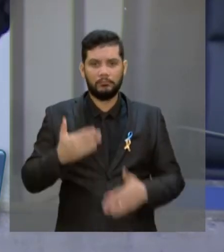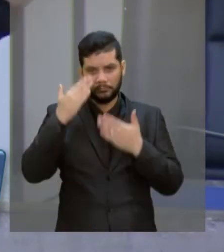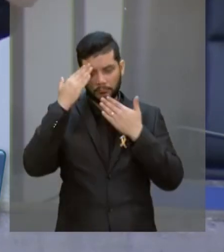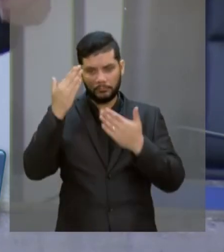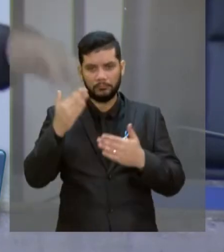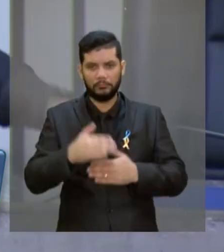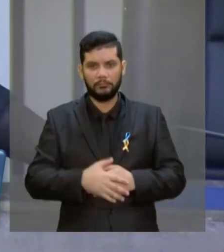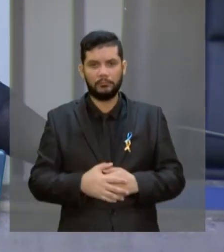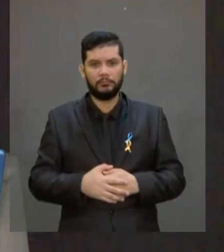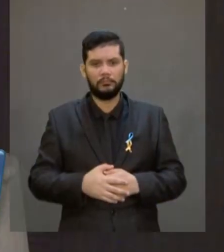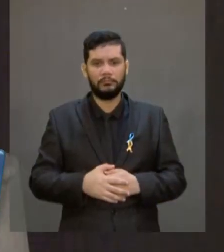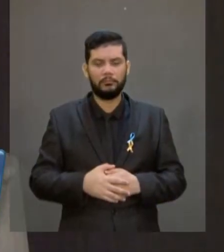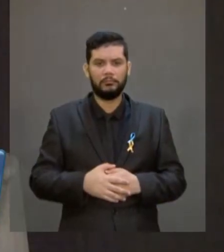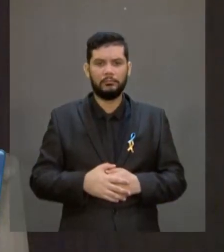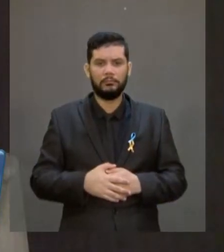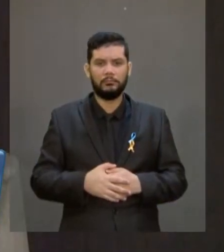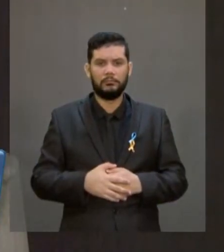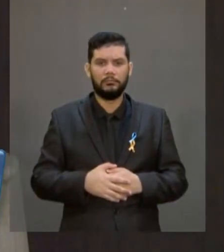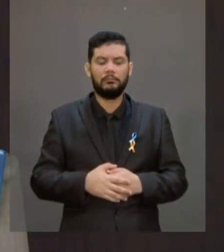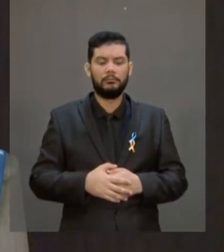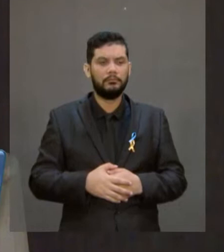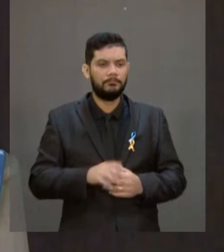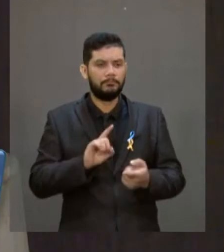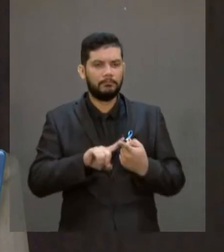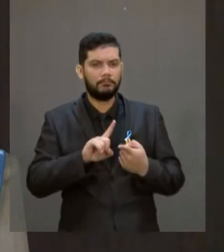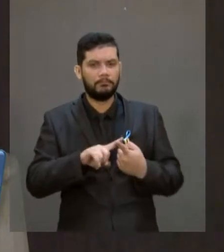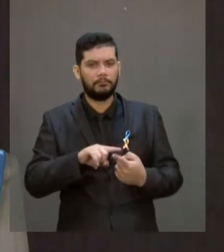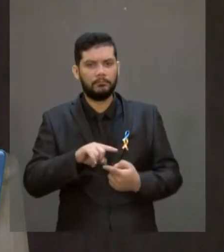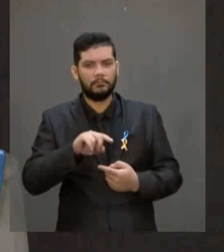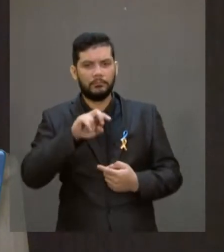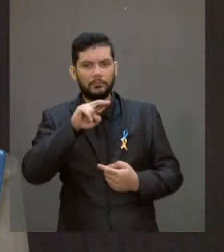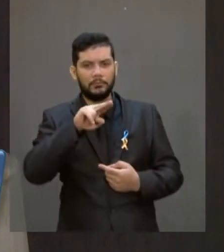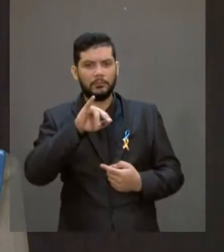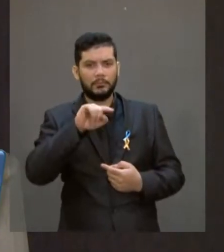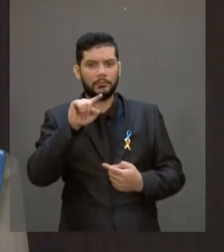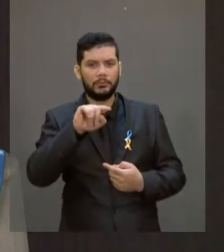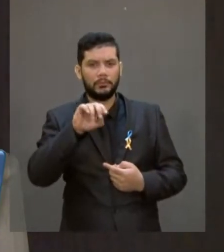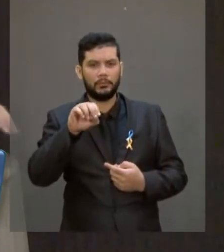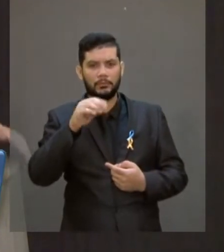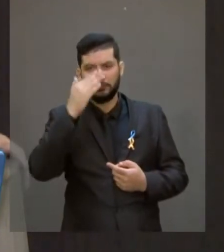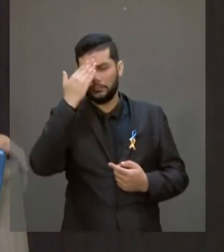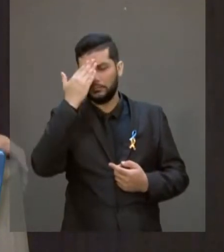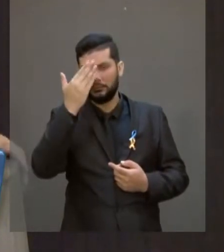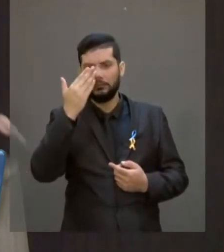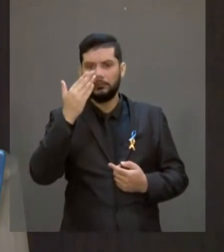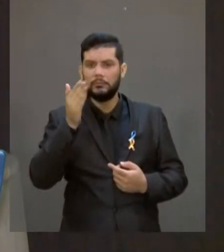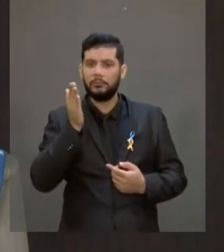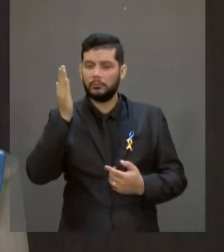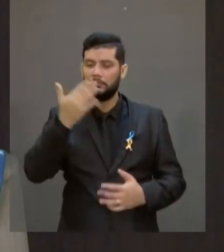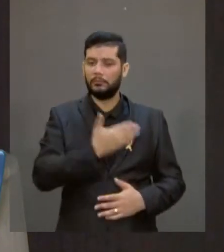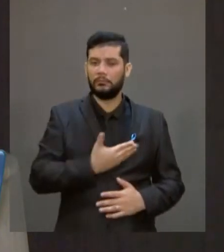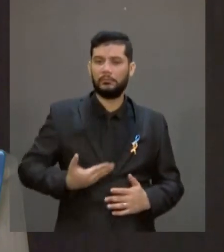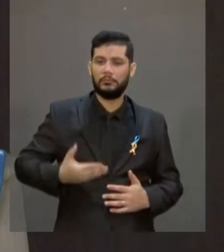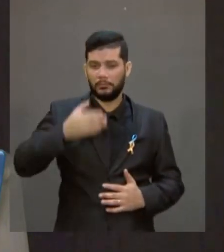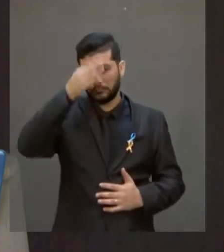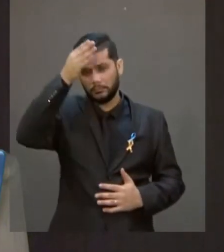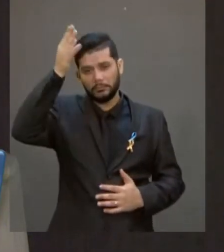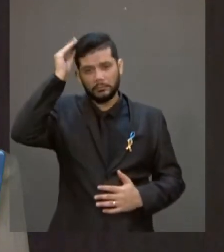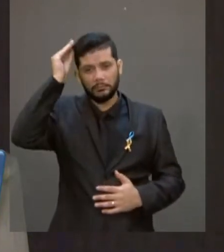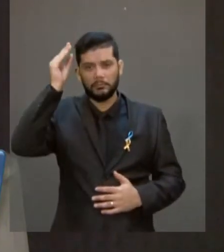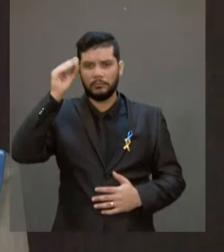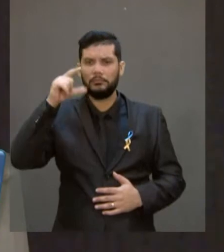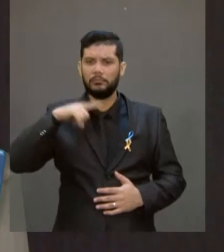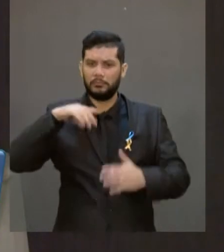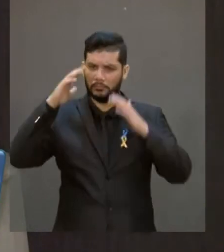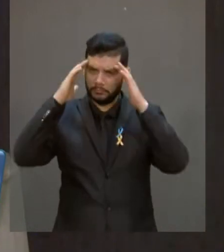obrigado pela parte. Obrigado. Eu agradeço, deputado Niso. E eu queria dizer isso ao governador Camilo Santana, com o